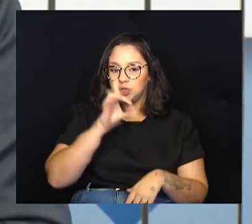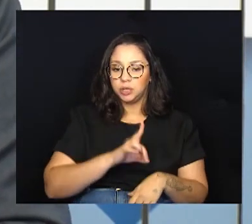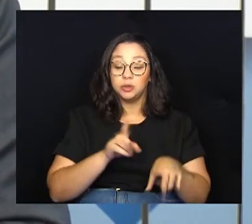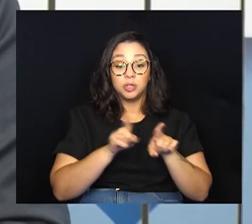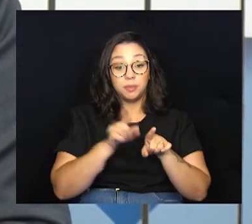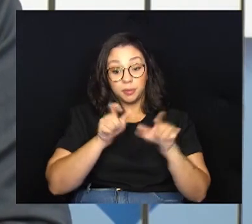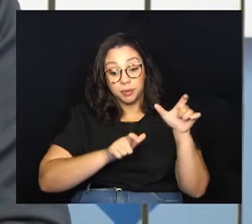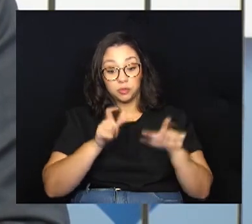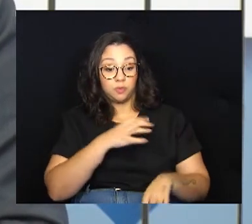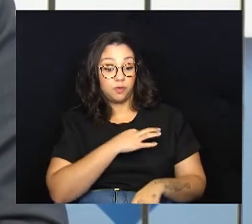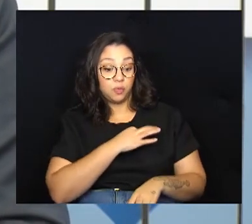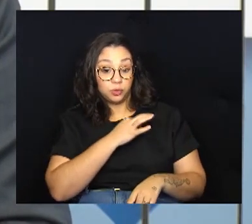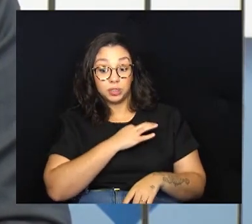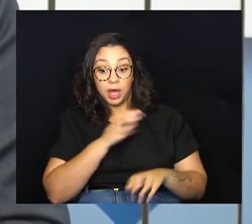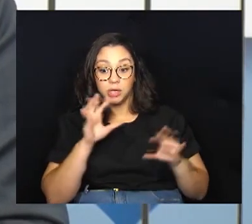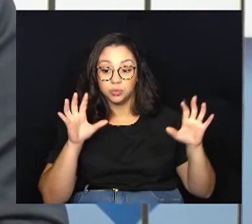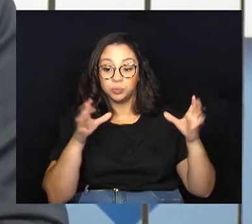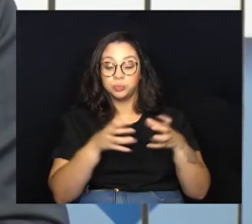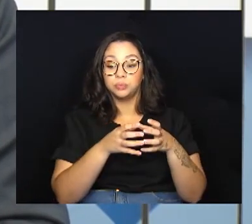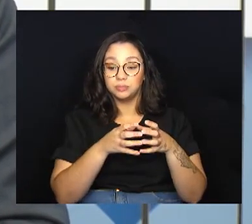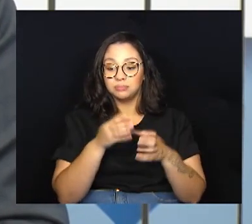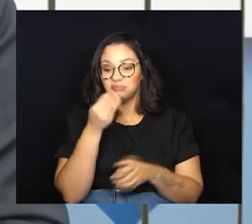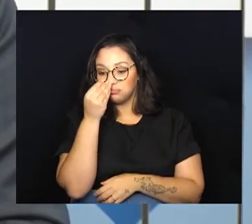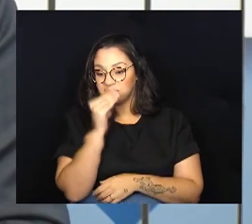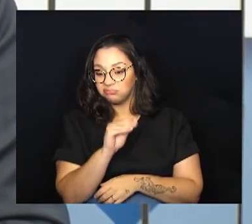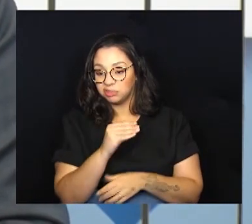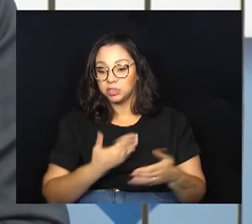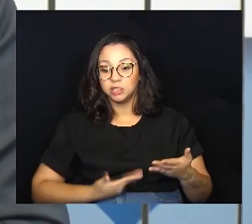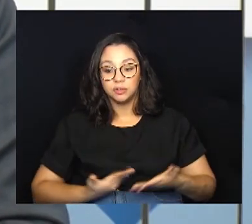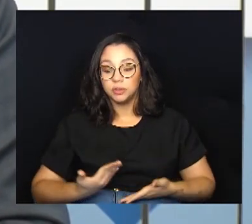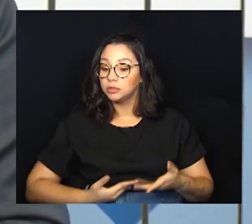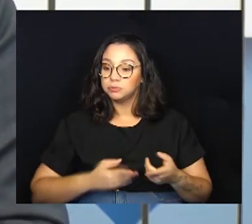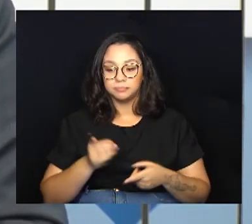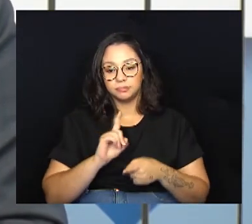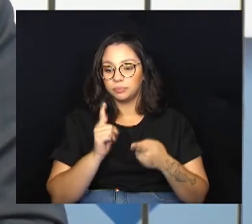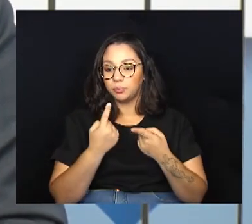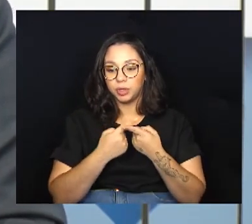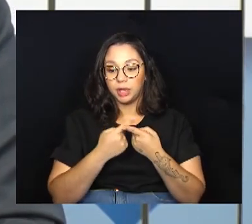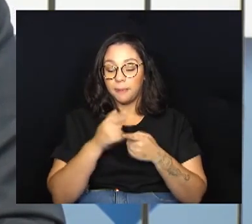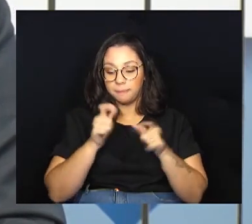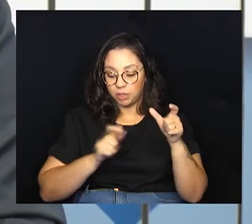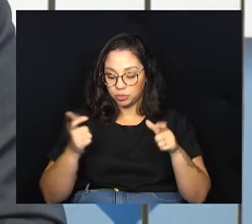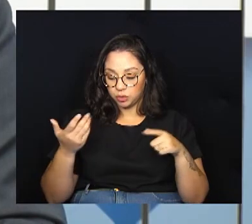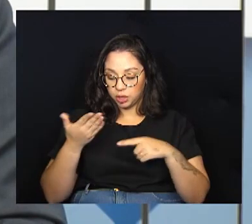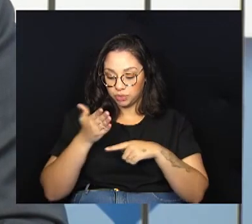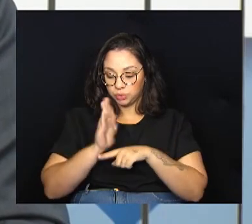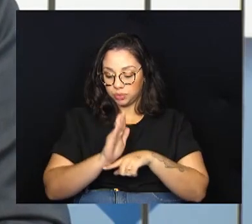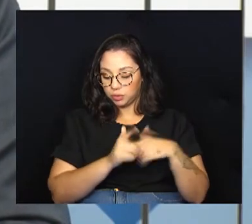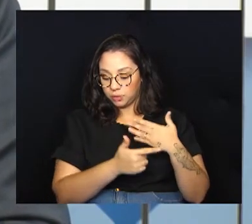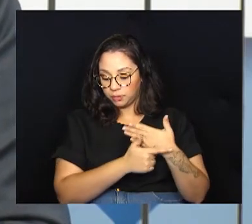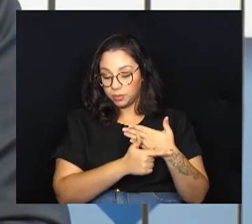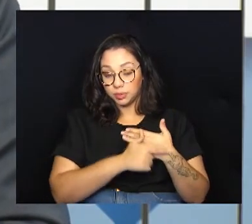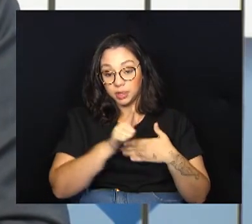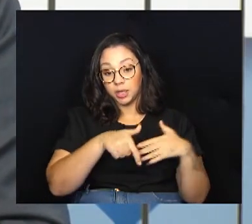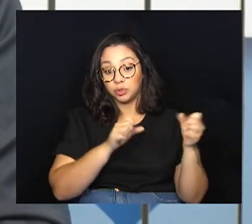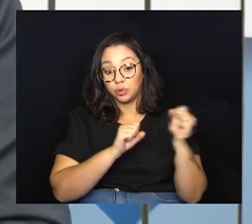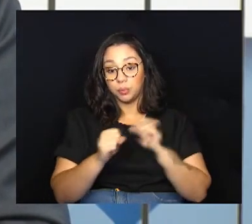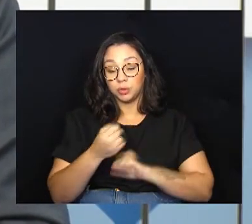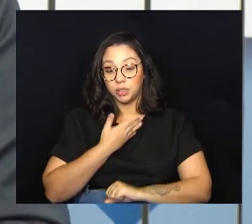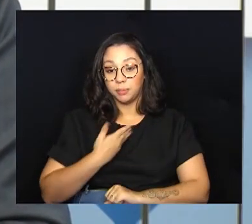sociedade possa participar desse plano, né? Com ideias, com sugestões, porque se não tiver a participação